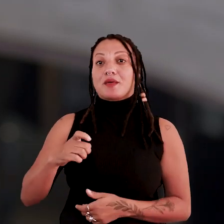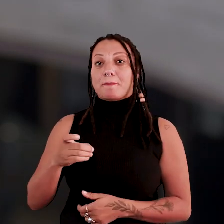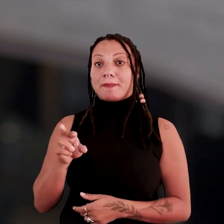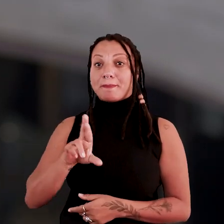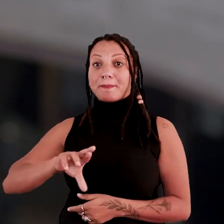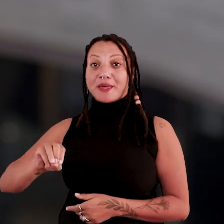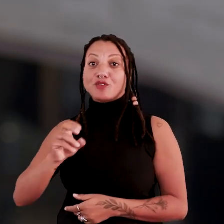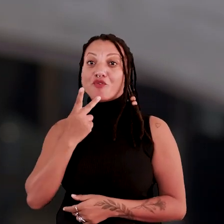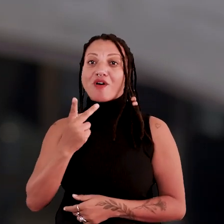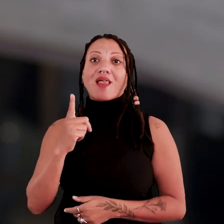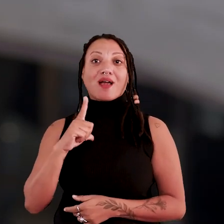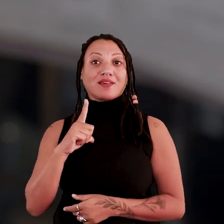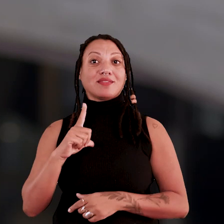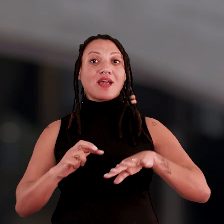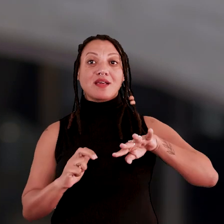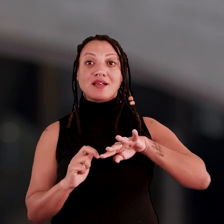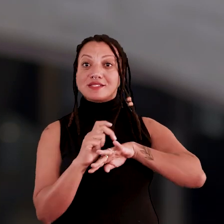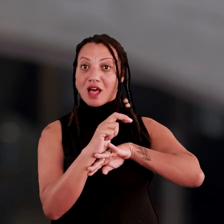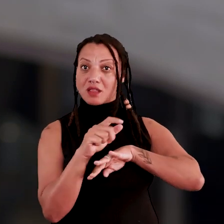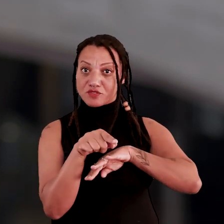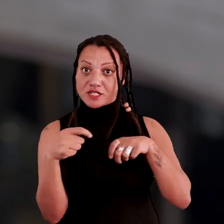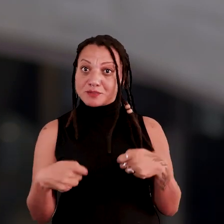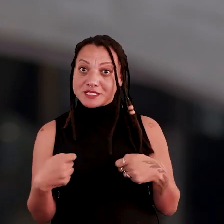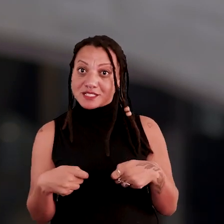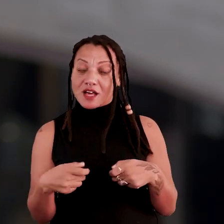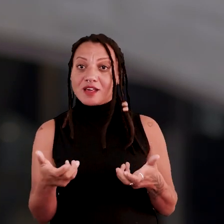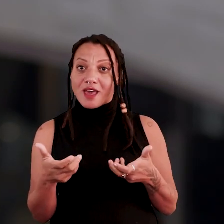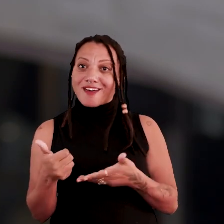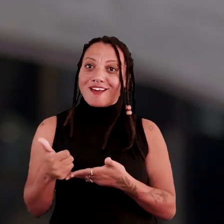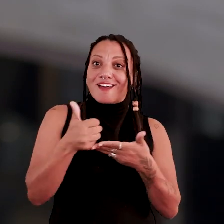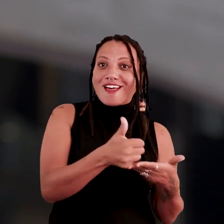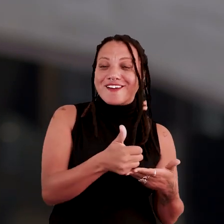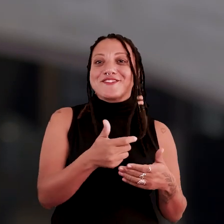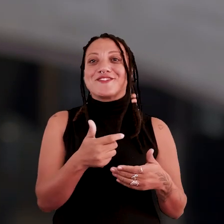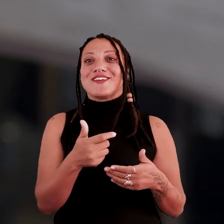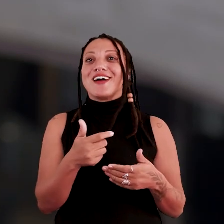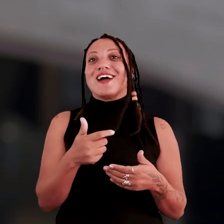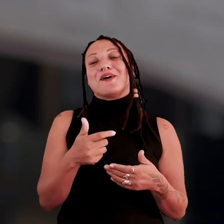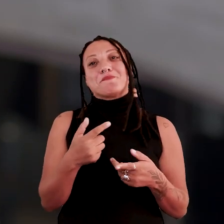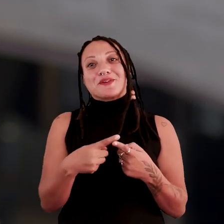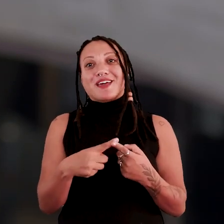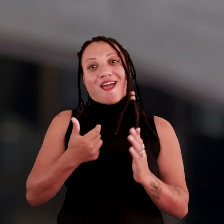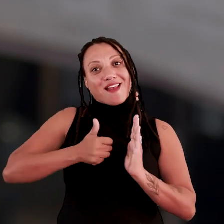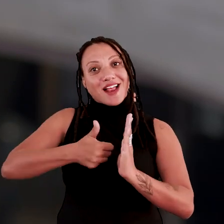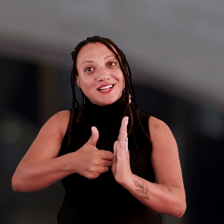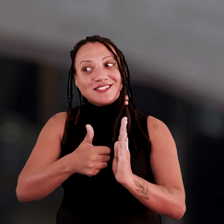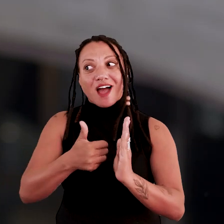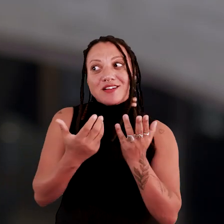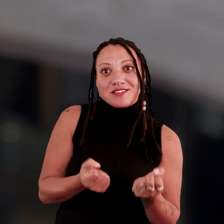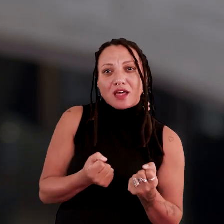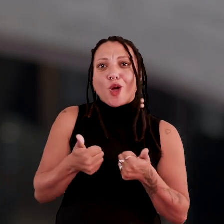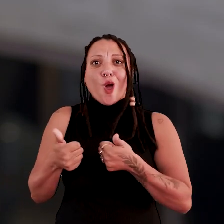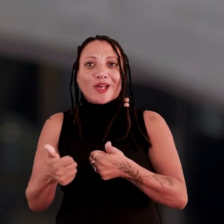Pode ser? Então a gente vai lá, analisa e ok, está valendo. Então assim, aí o projeto também se